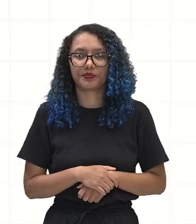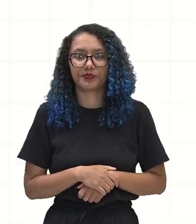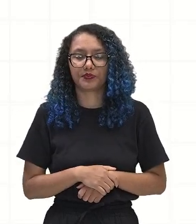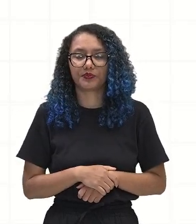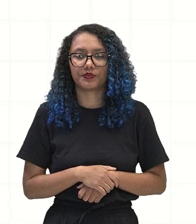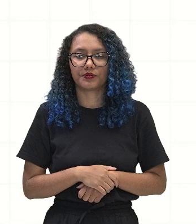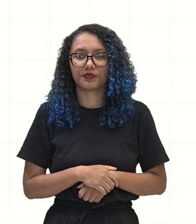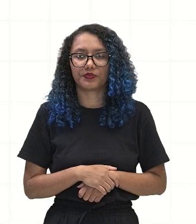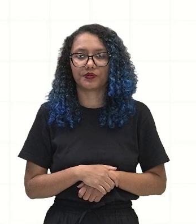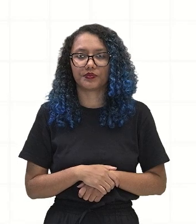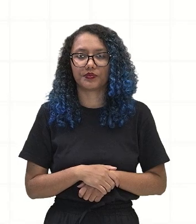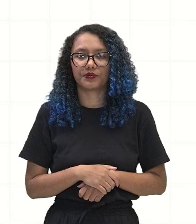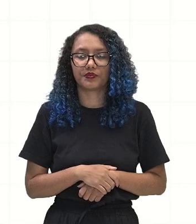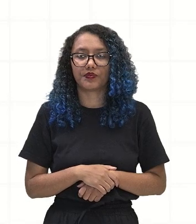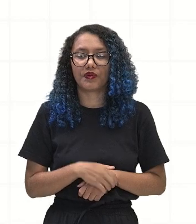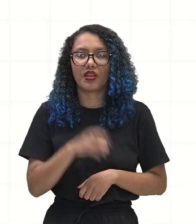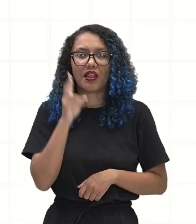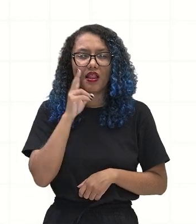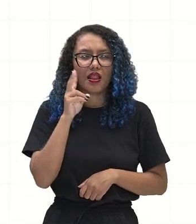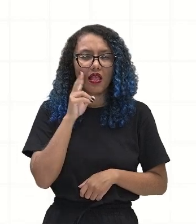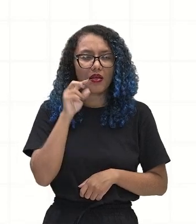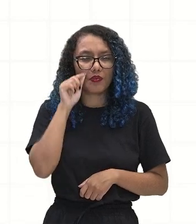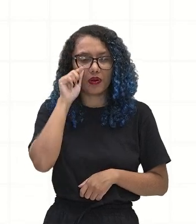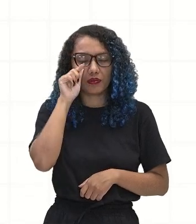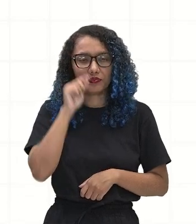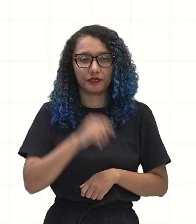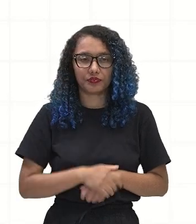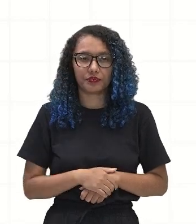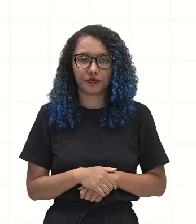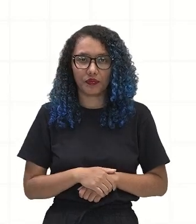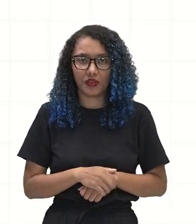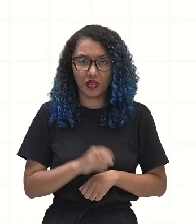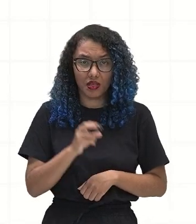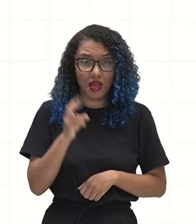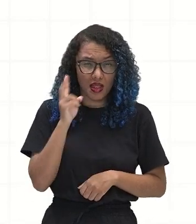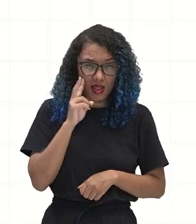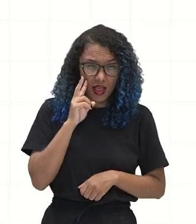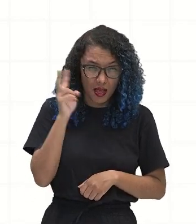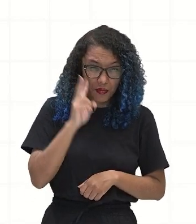1 por 100. Lembrando da historinha, né? Ó, você vai lembrar